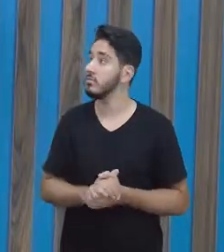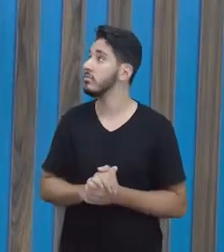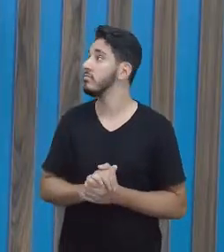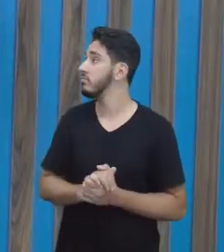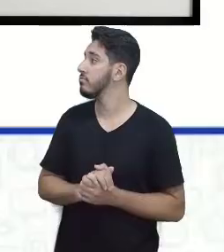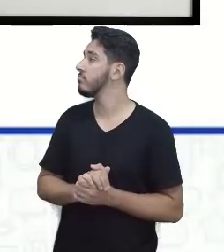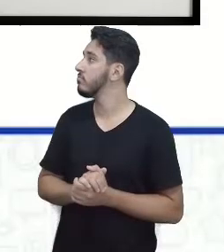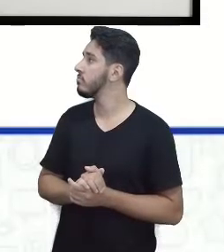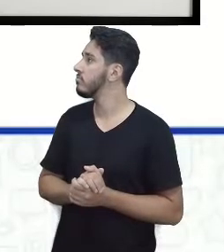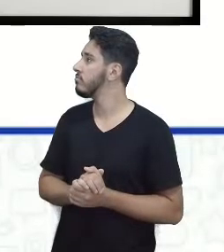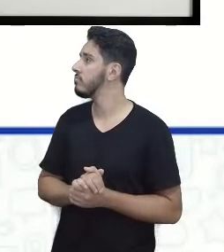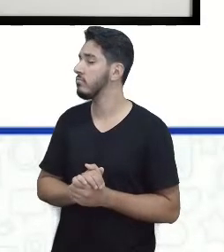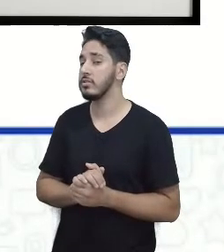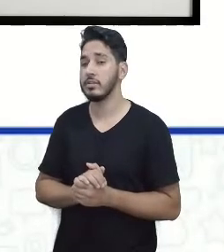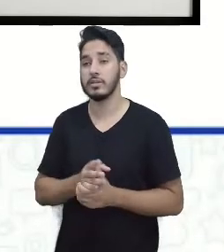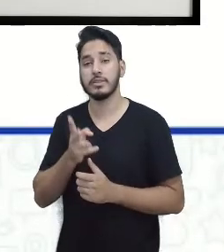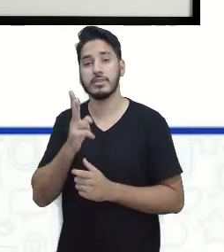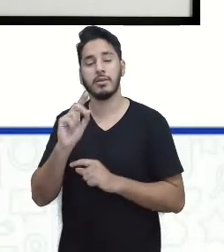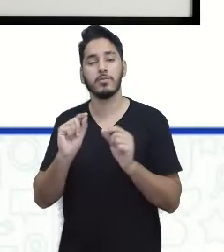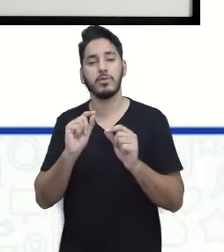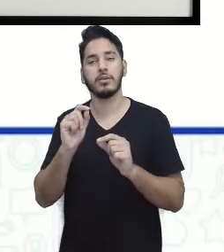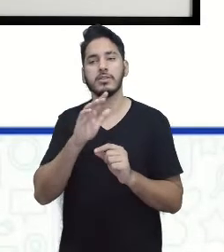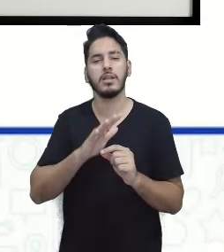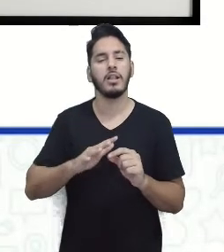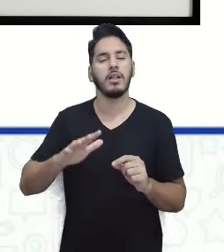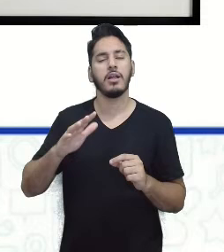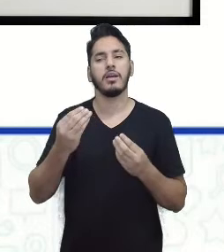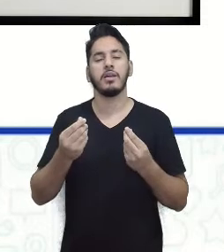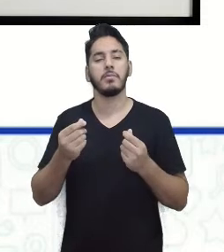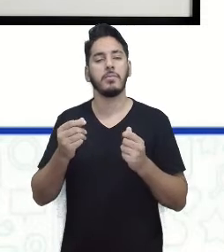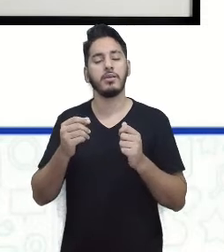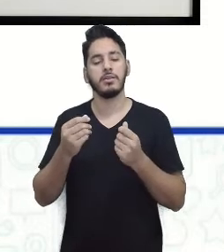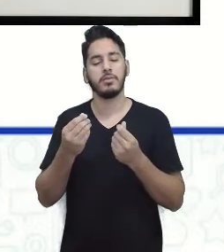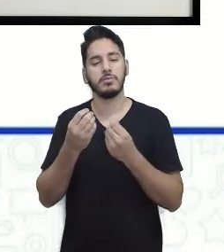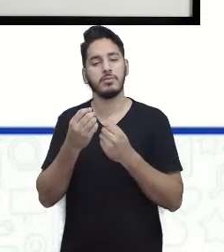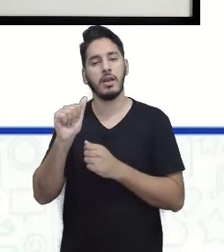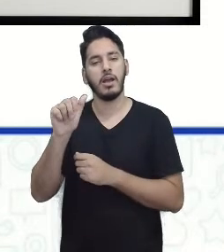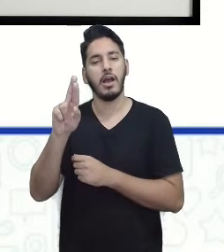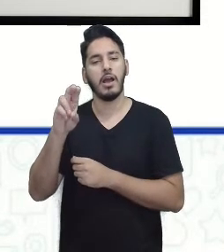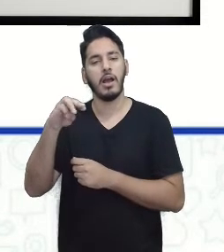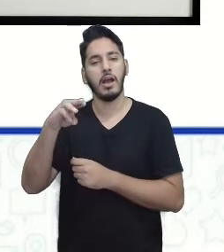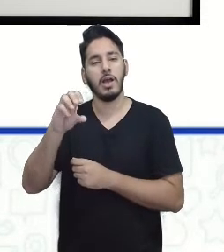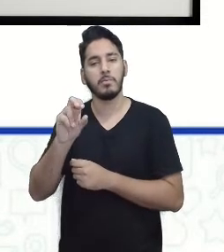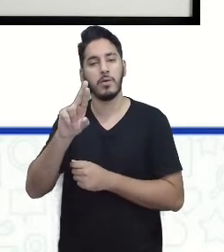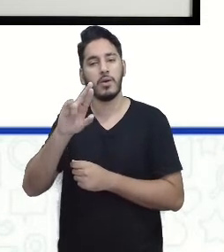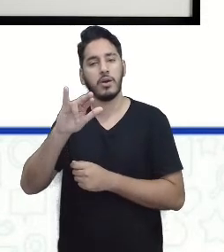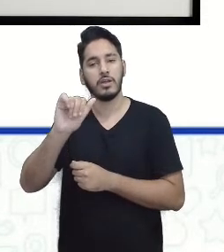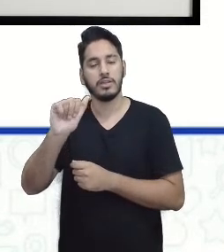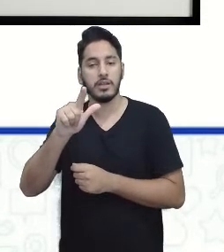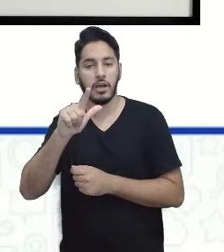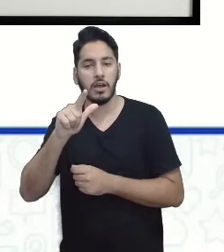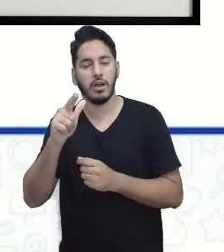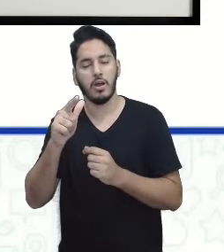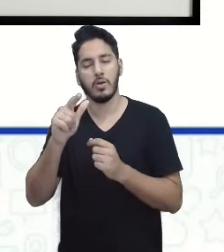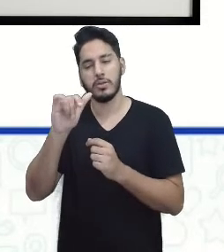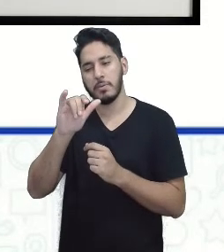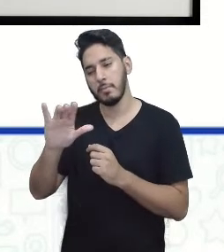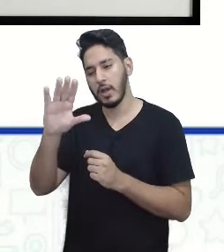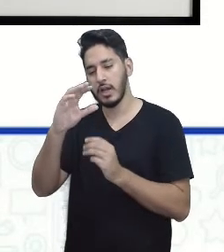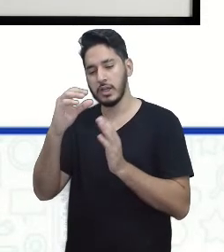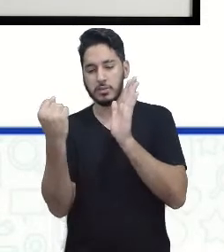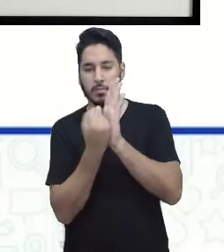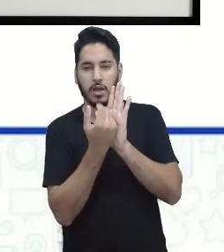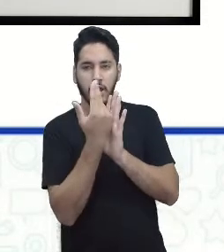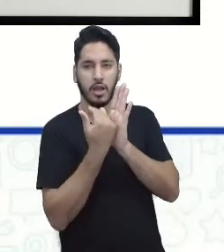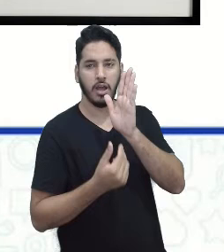vocês veem sempre esse lado, né, bem armorial mesmo, bem dos brasões, dos símbolos, né, a estrela,